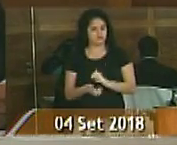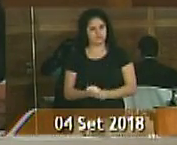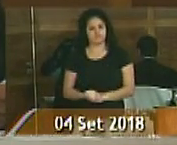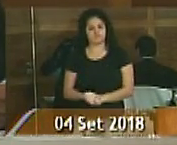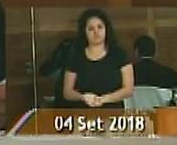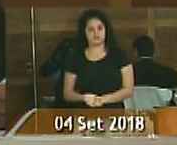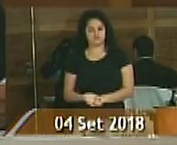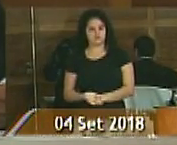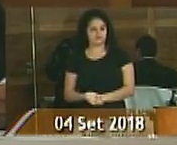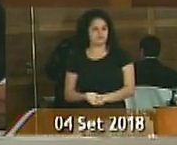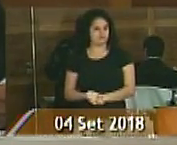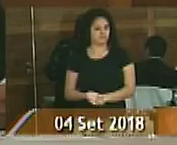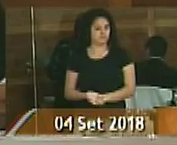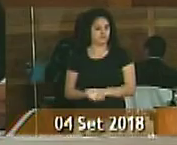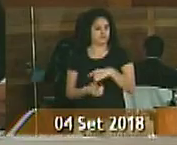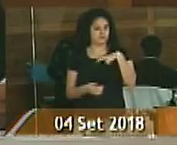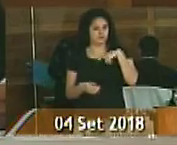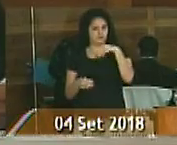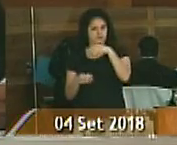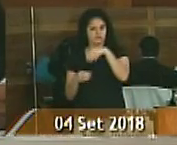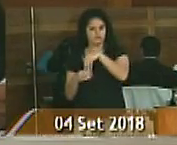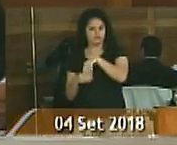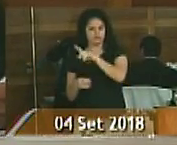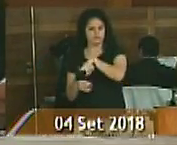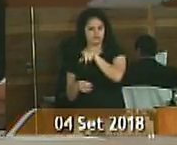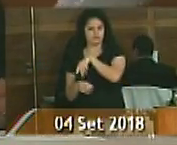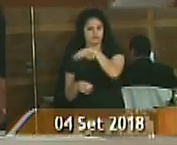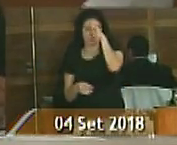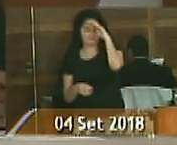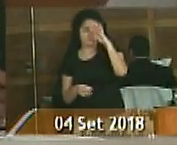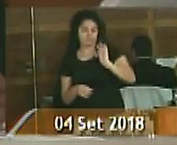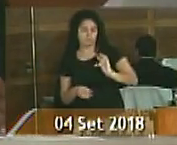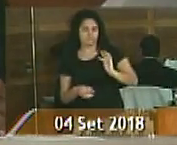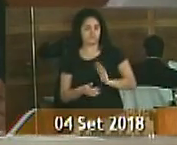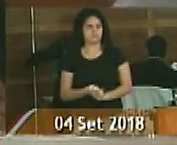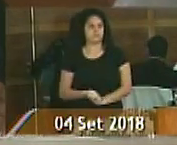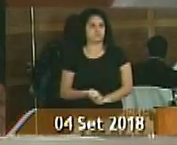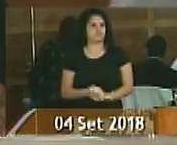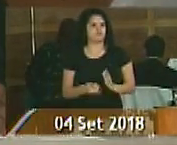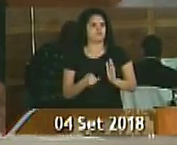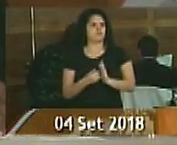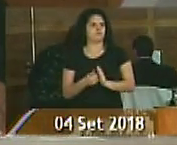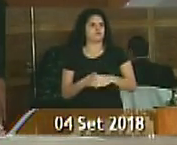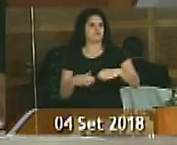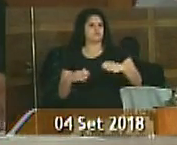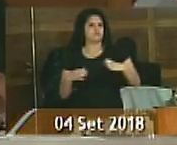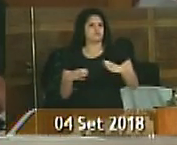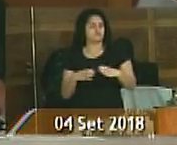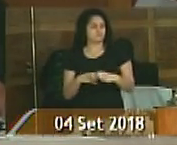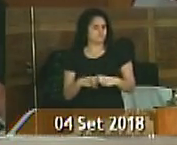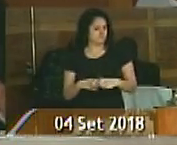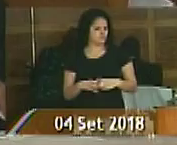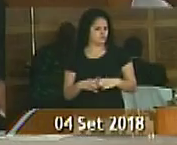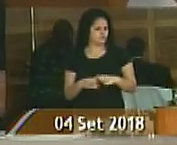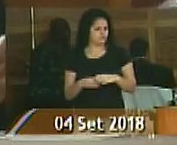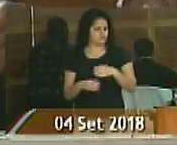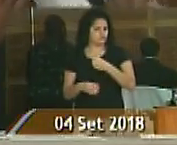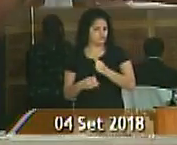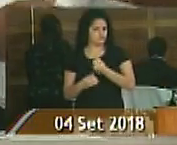unanimidade de votos, com abstenção do vereador Timóteo. Em discussão única e votação em bloco, moções de número